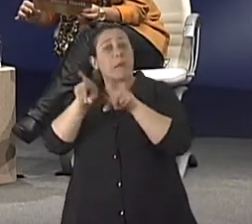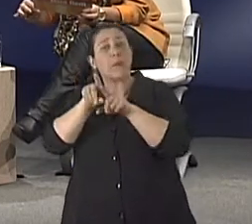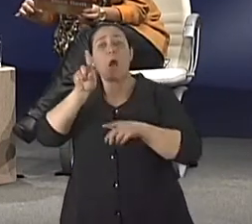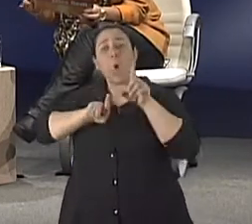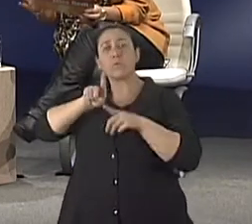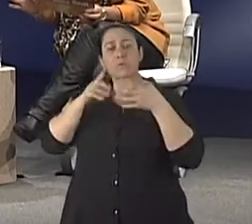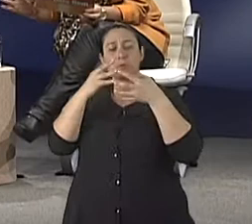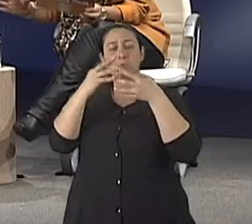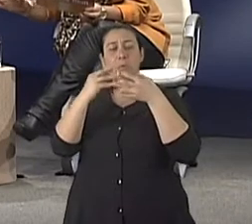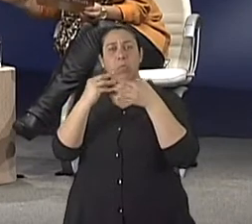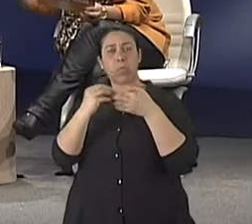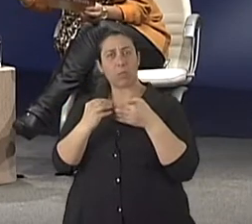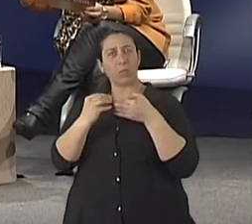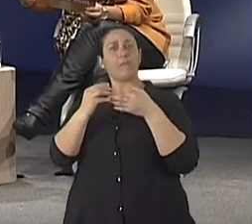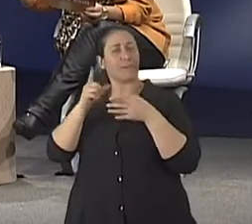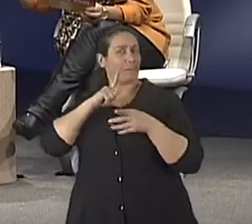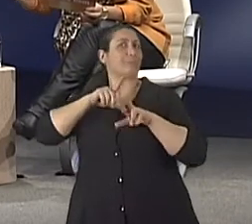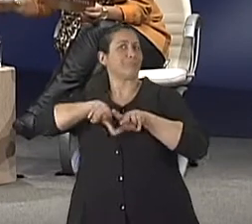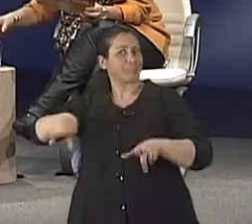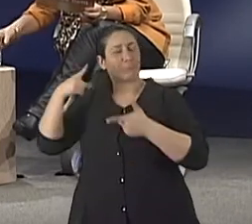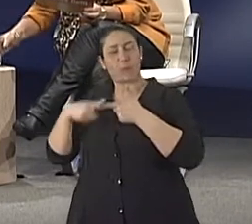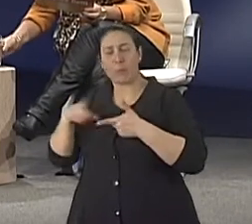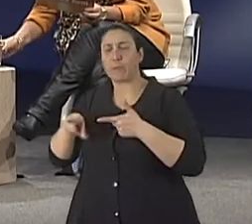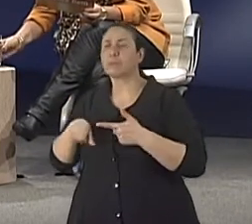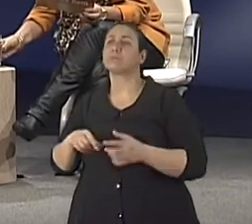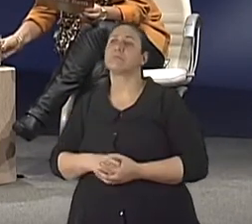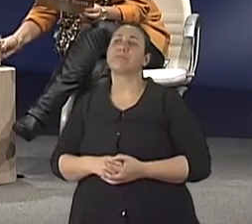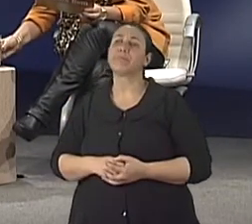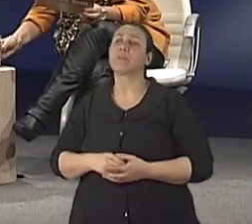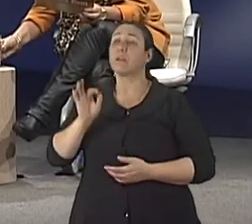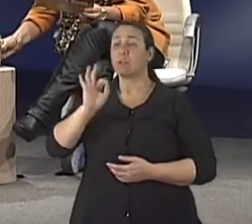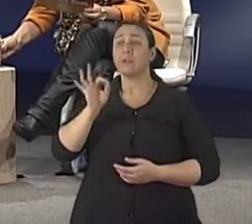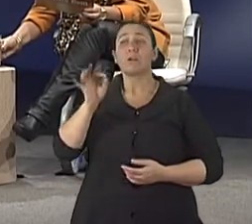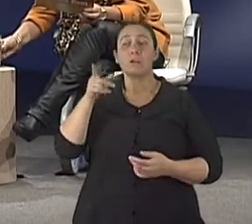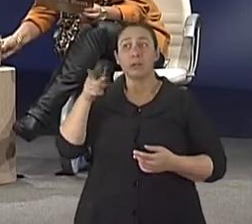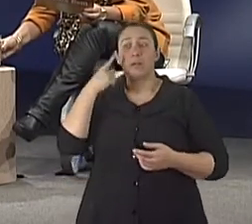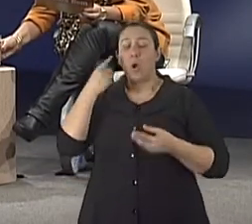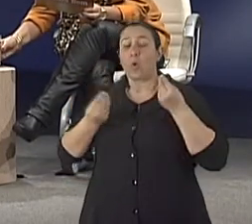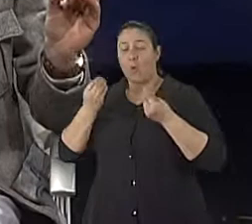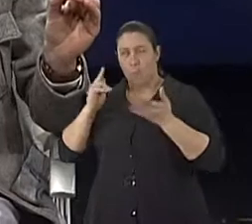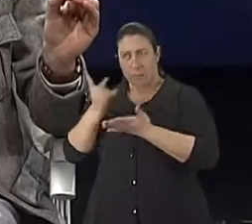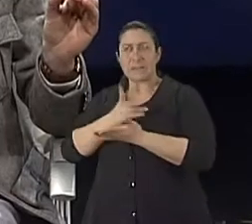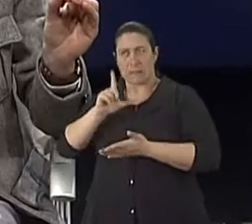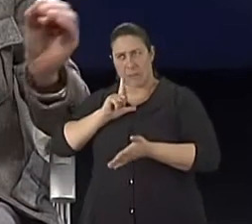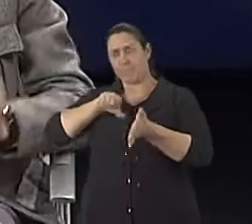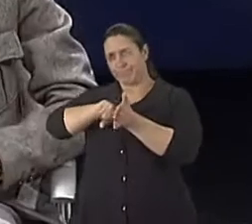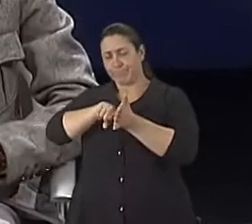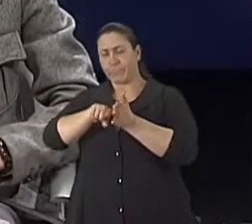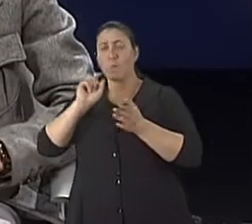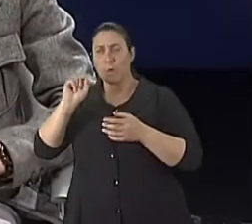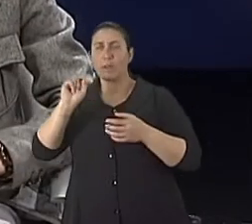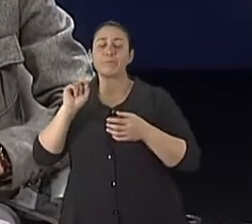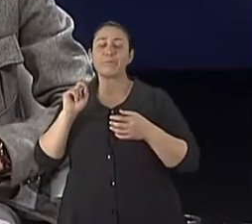netão tem uma série de problemas claro bem como é que assim é procede hoje claro existe tudo algumas de indicações